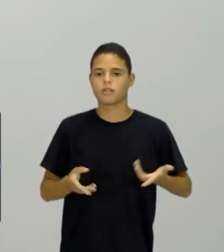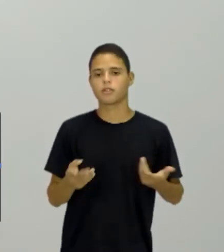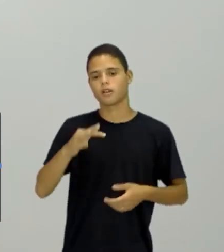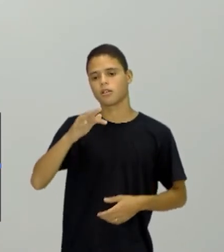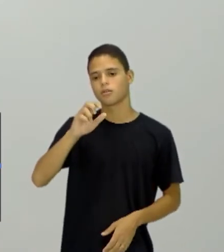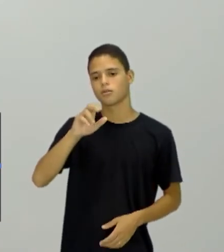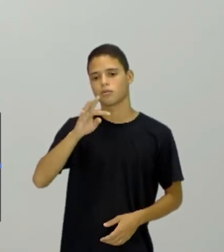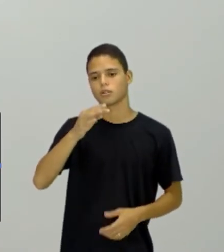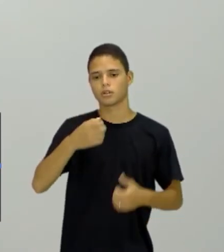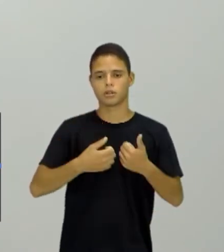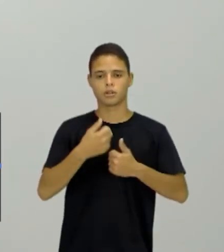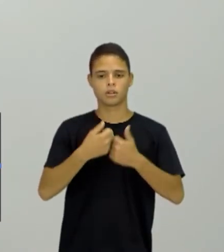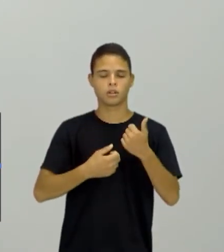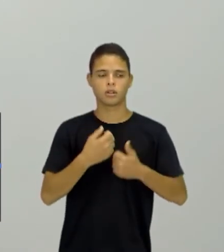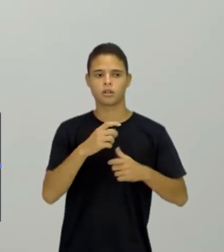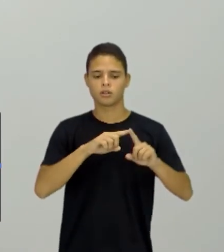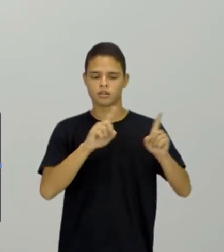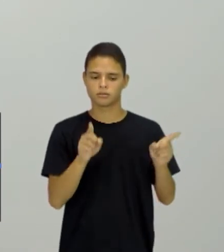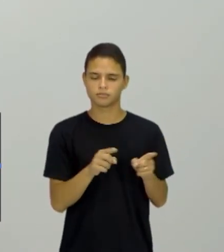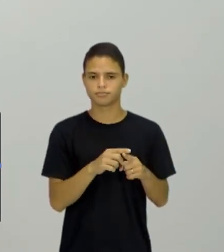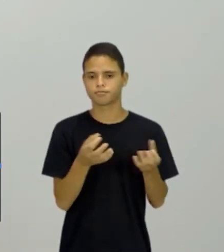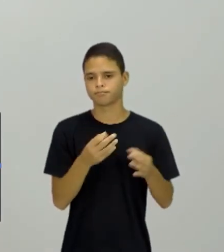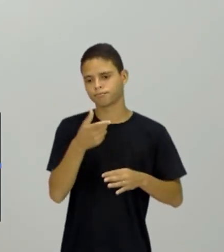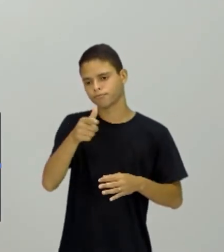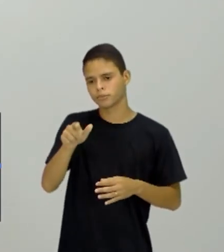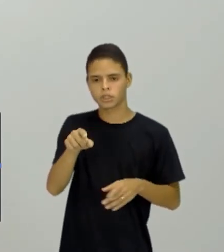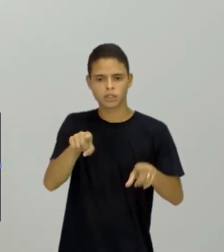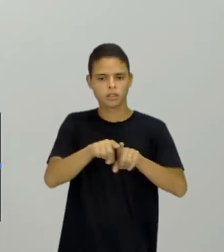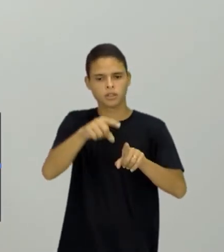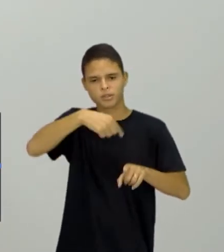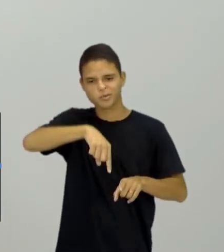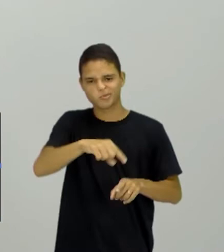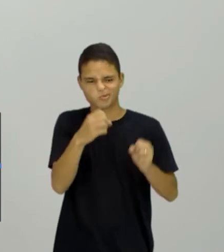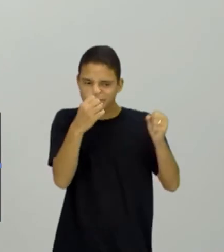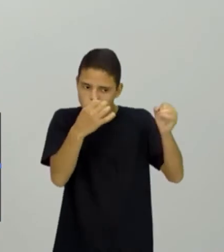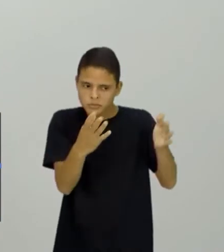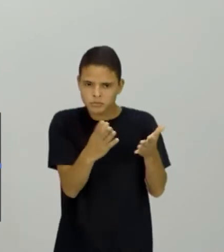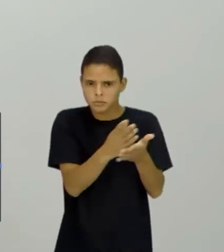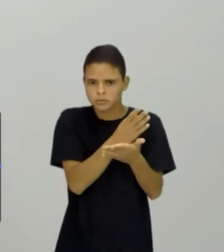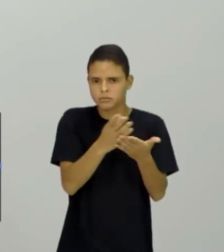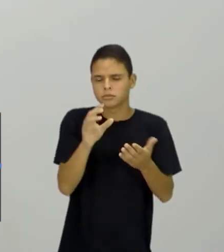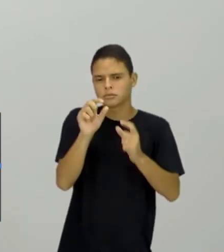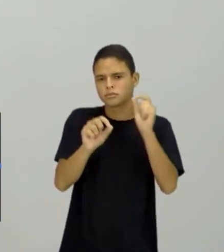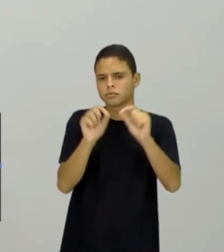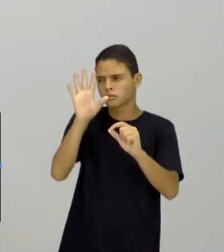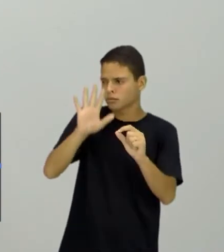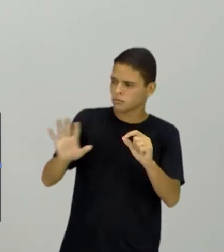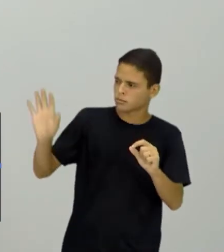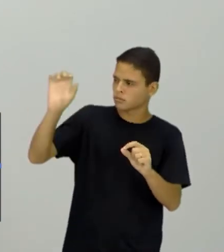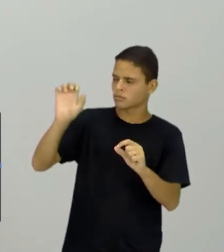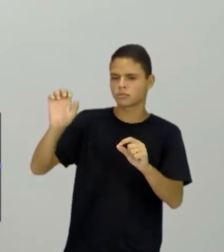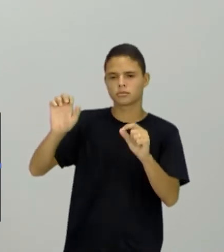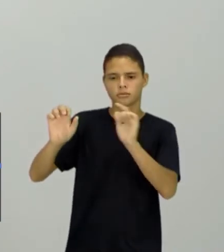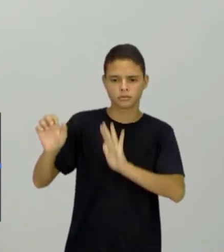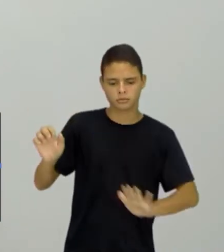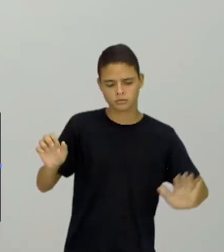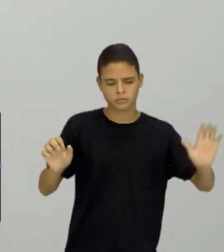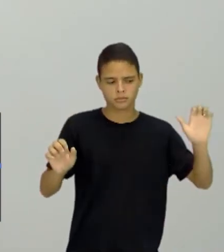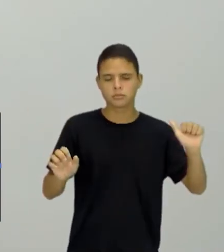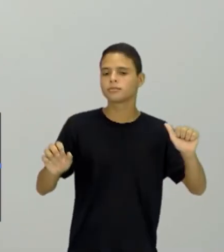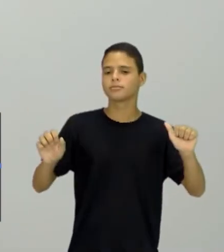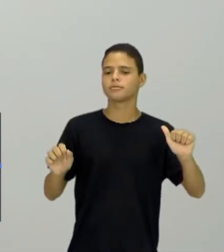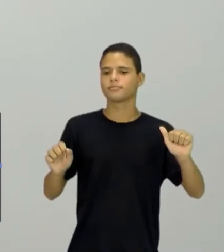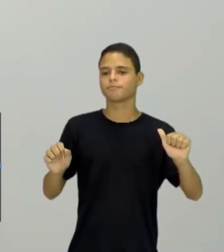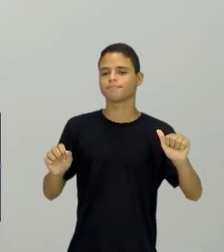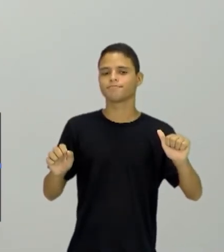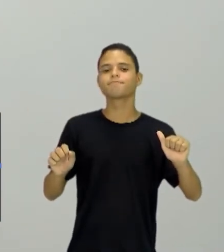gente espera secar, vai inclusive denunciar o que seria em escala, os continentes. Sim, né? exatamente. Que dá aquela secada, então uma parte